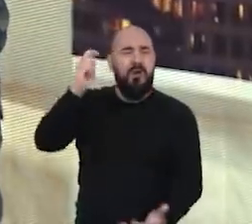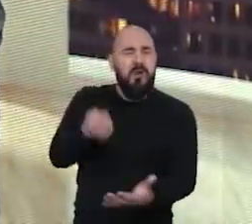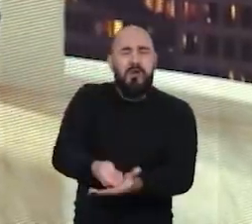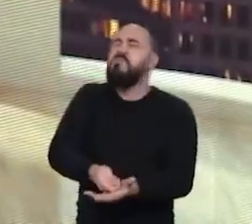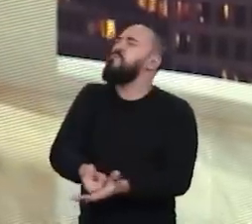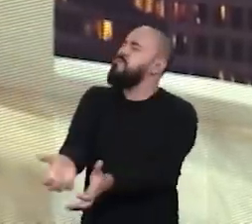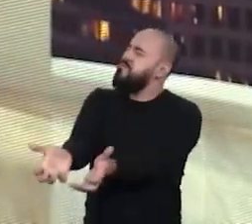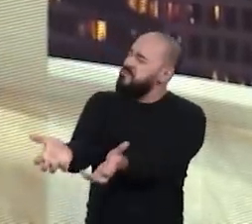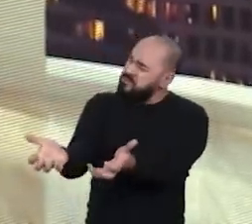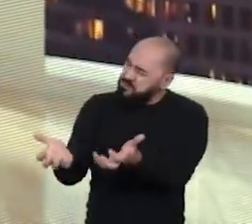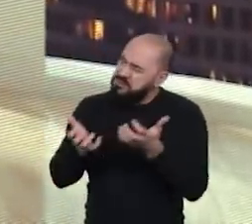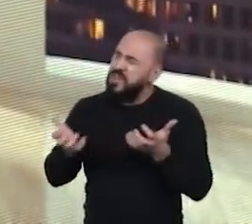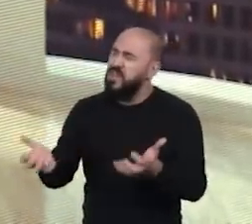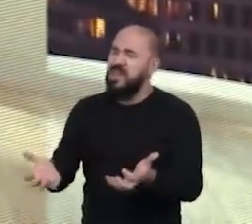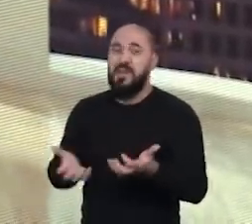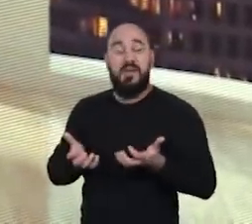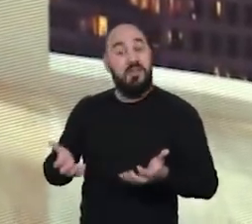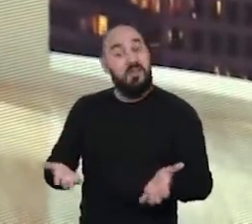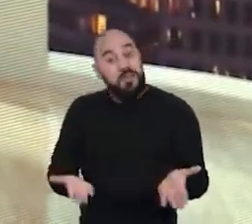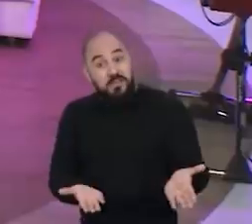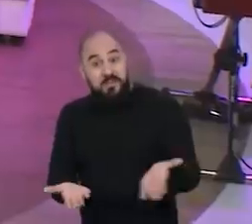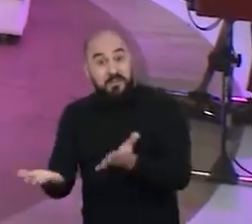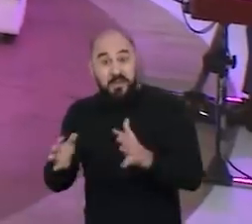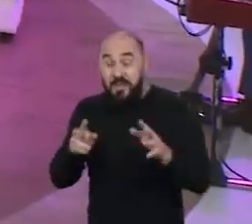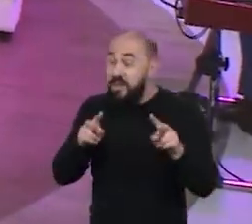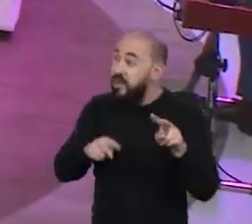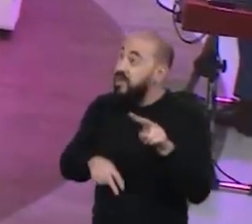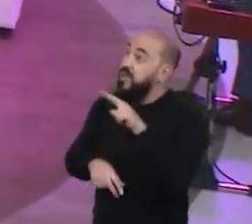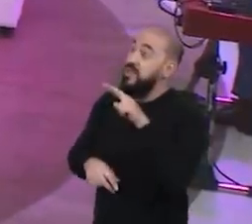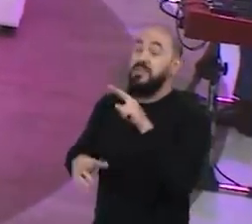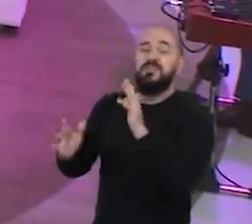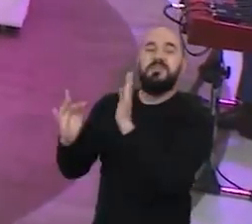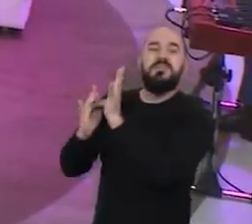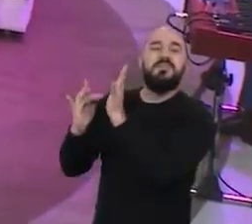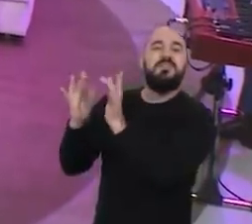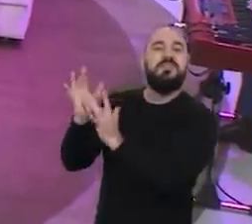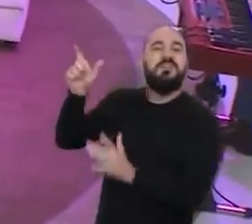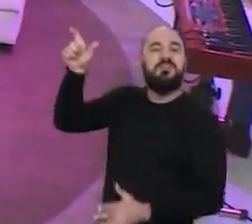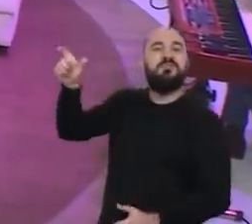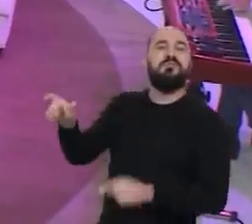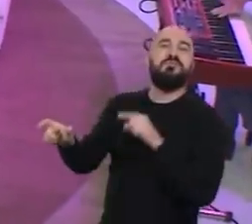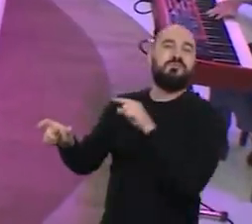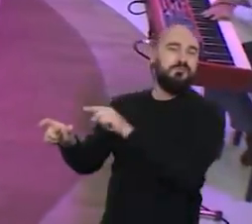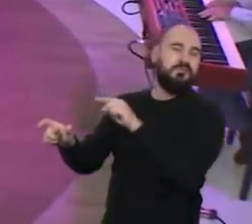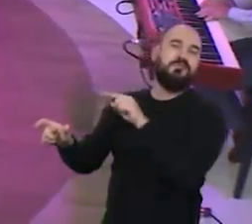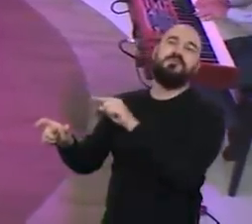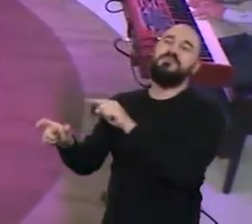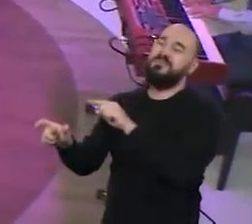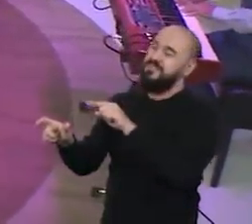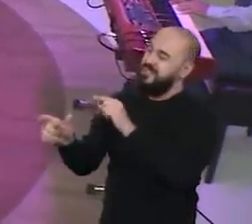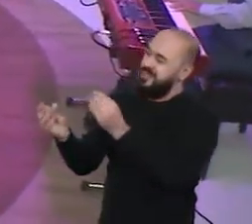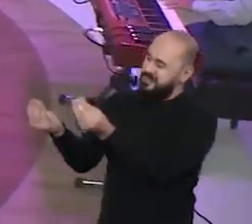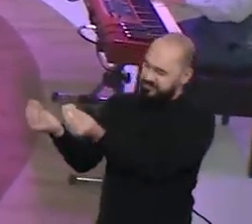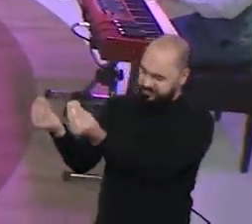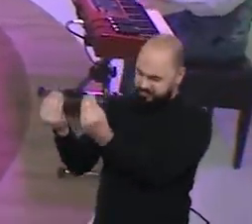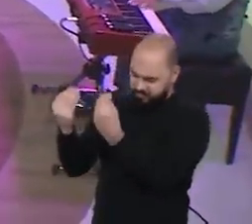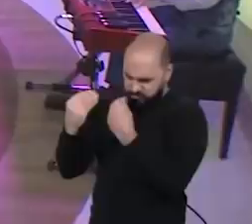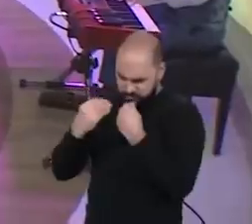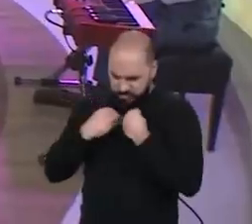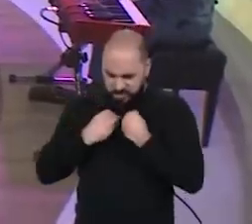decida, se volte para Jesus. Não importa o que